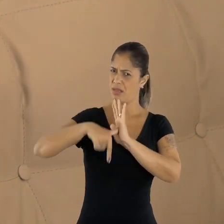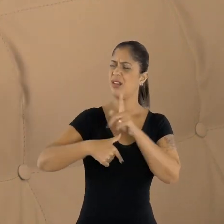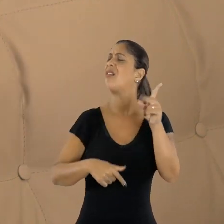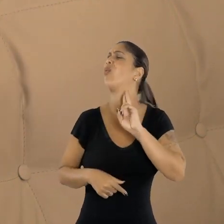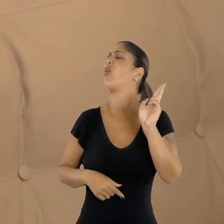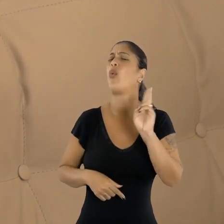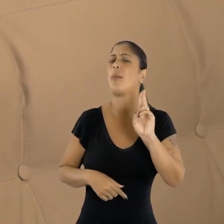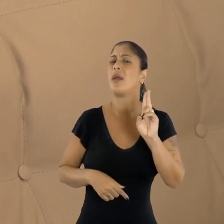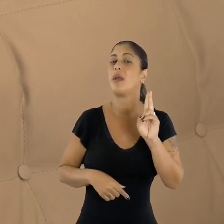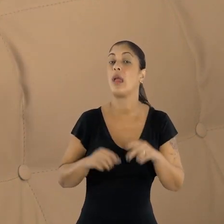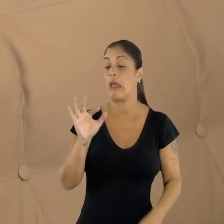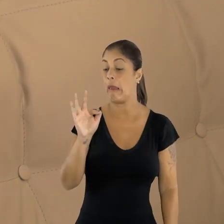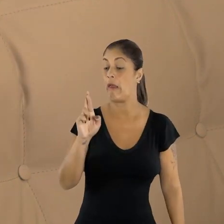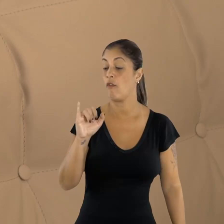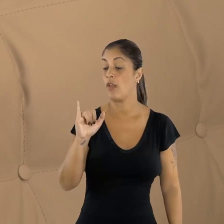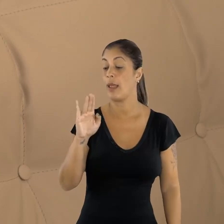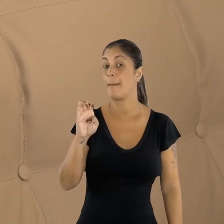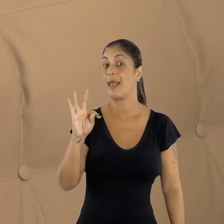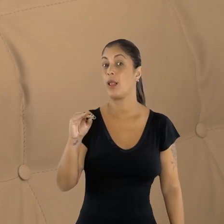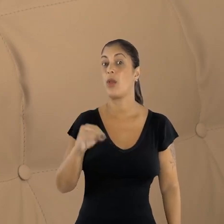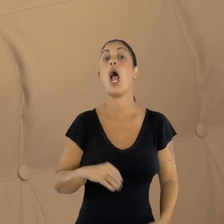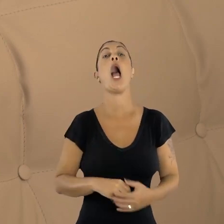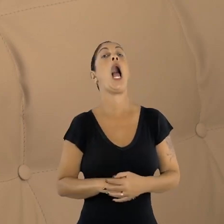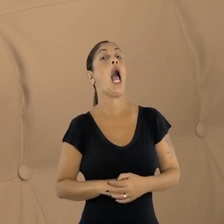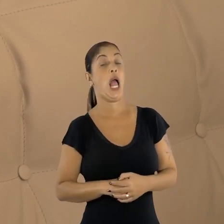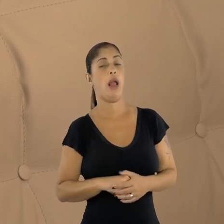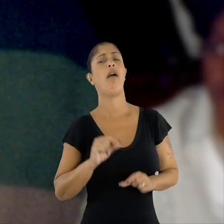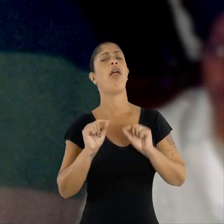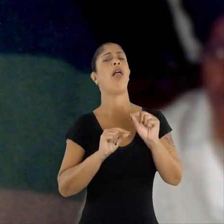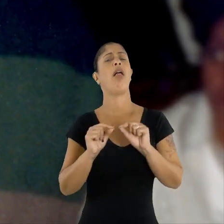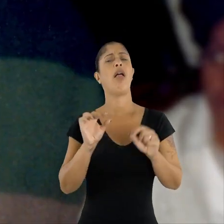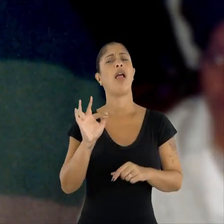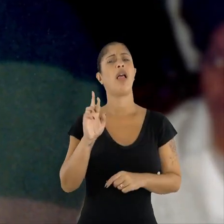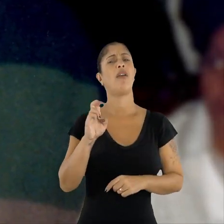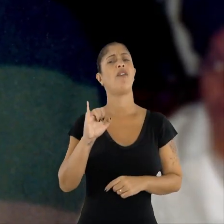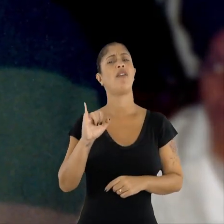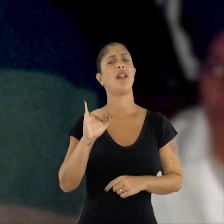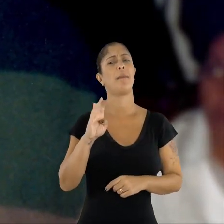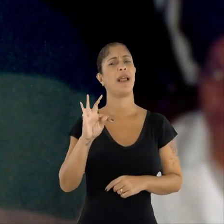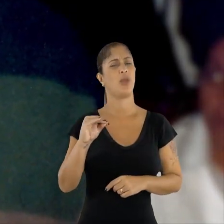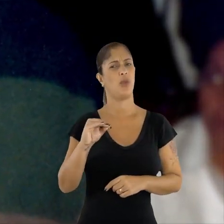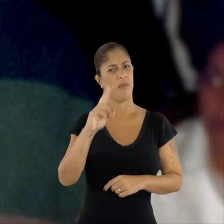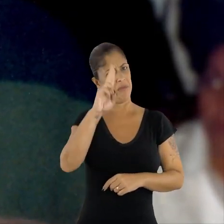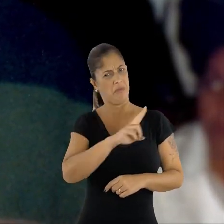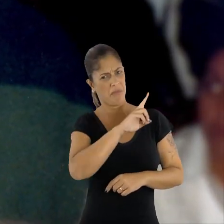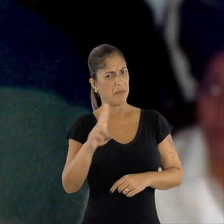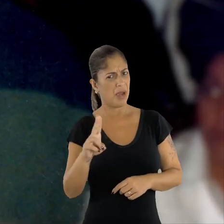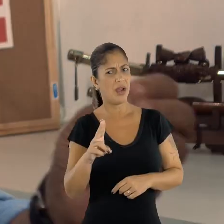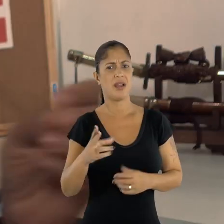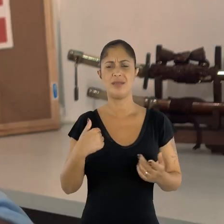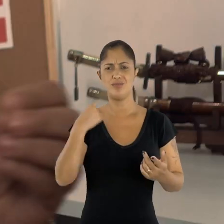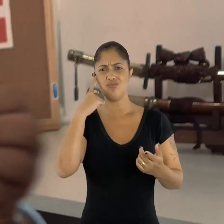como é o nome desse? Falei, é o Frei Beto. Quem é esse Frei Beto? O Frei, padre. Então eu não